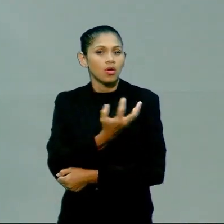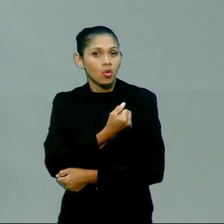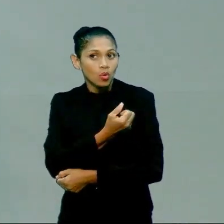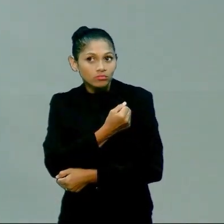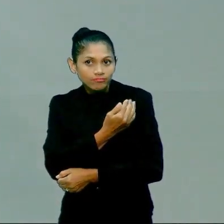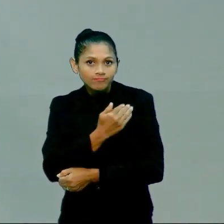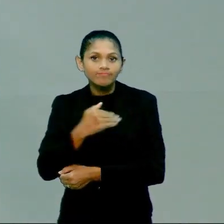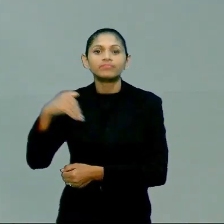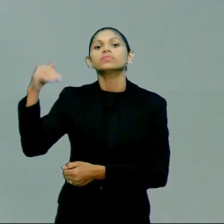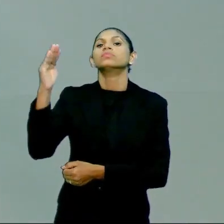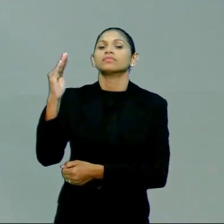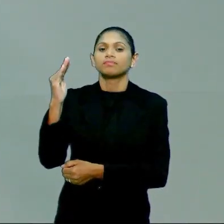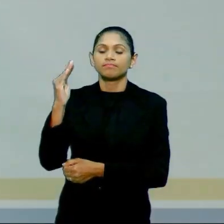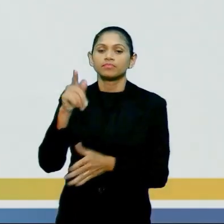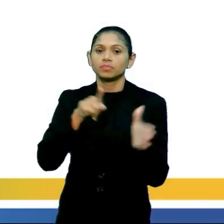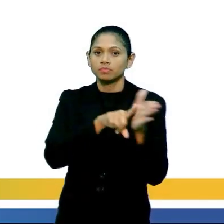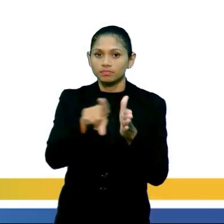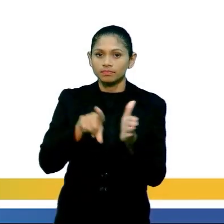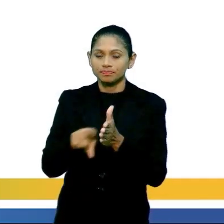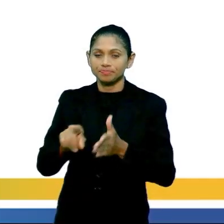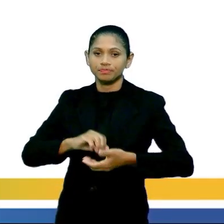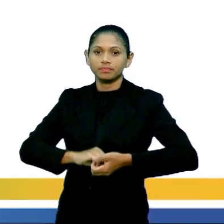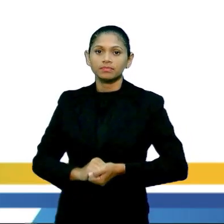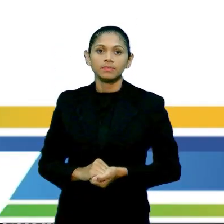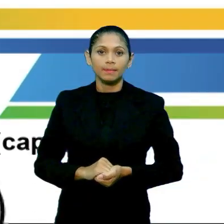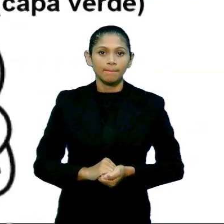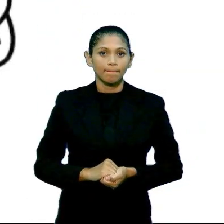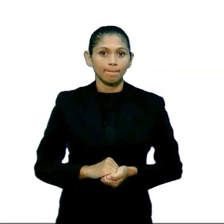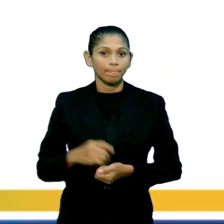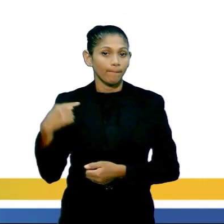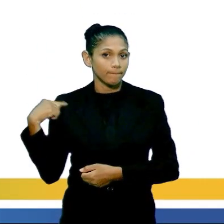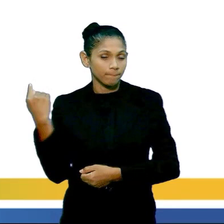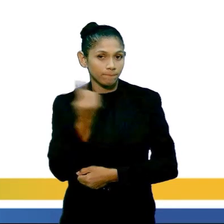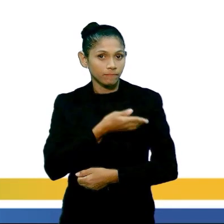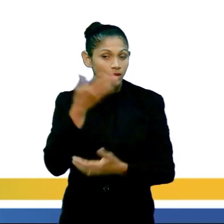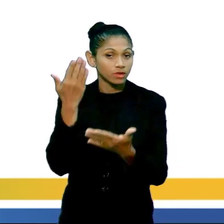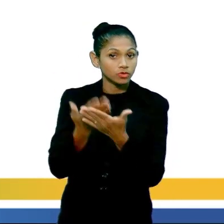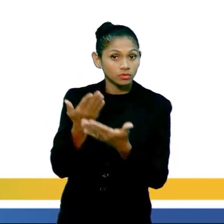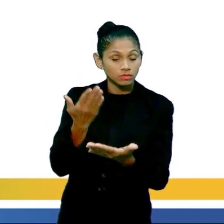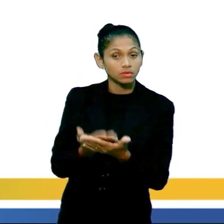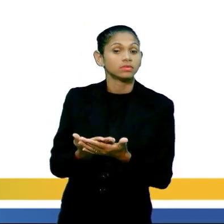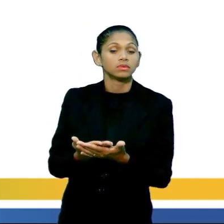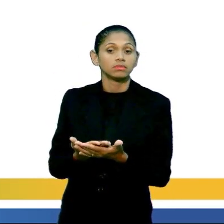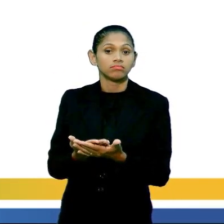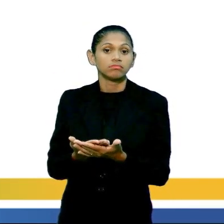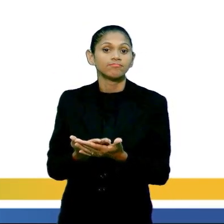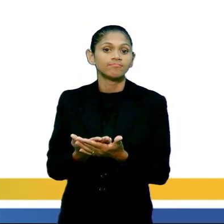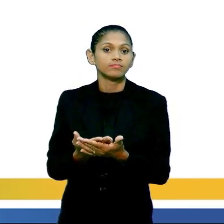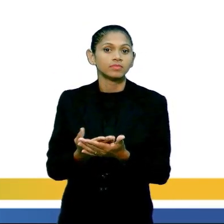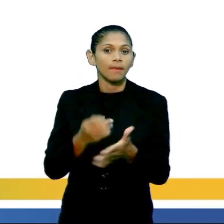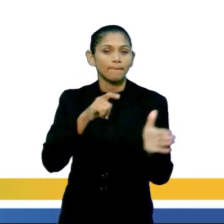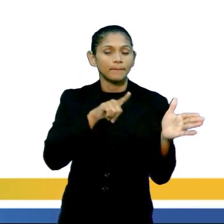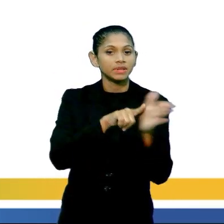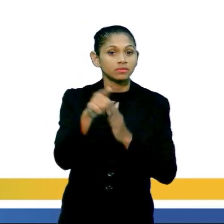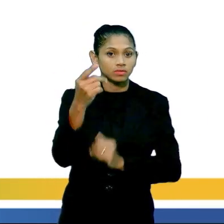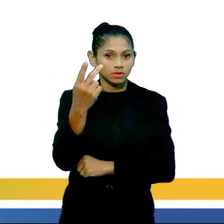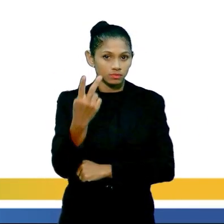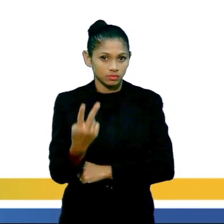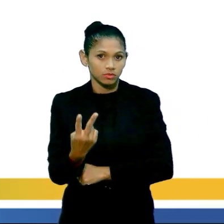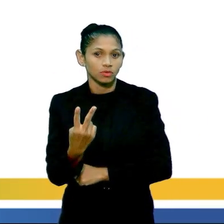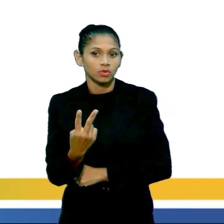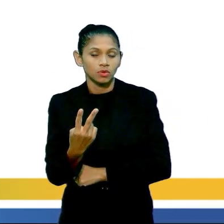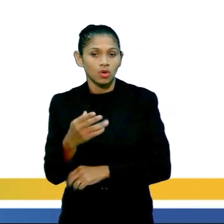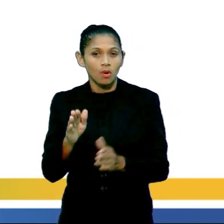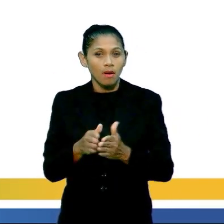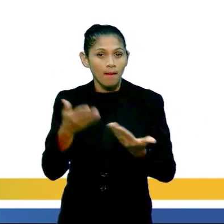possíveis, tá, galera? Então, nós vamos trabalhar aí, galera, a nossa questão 2, tá? Da